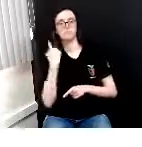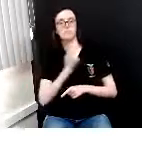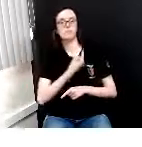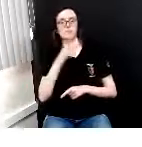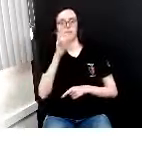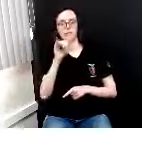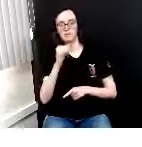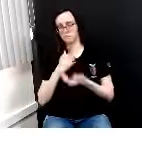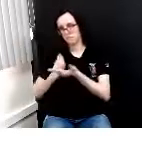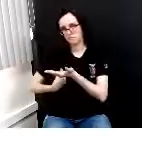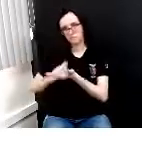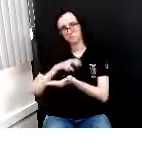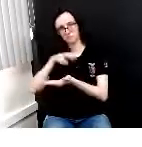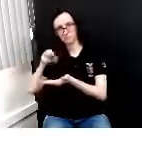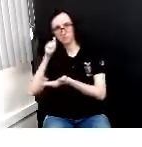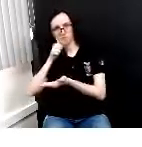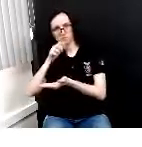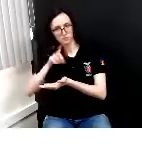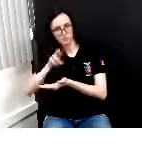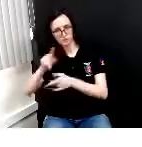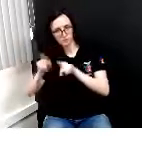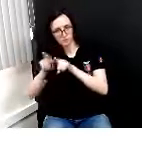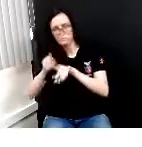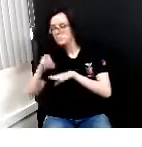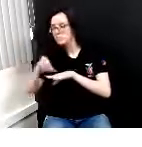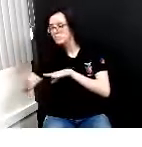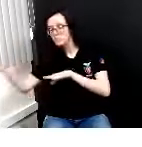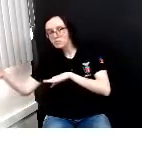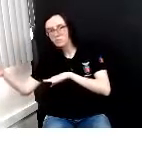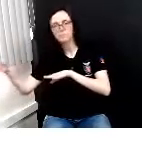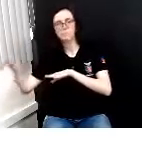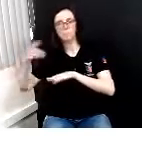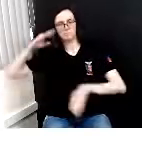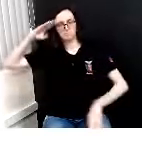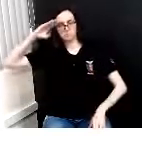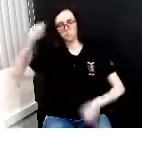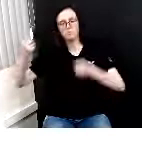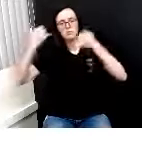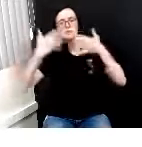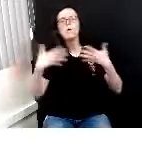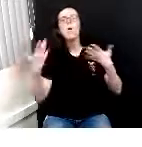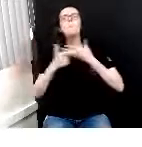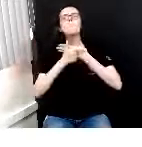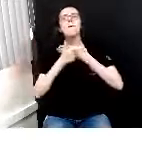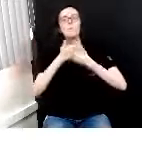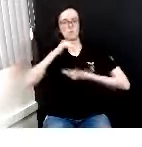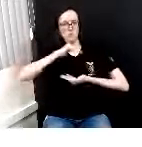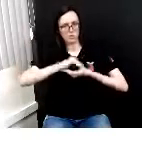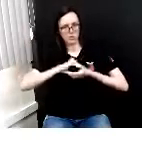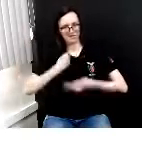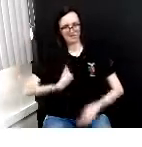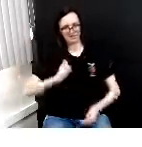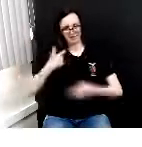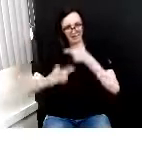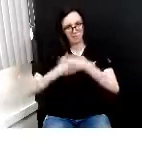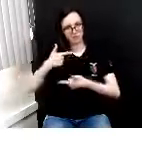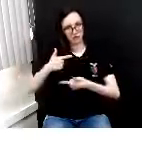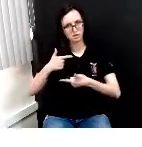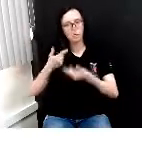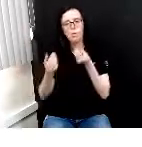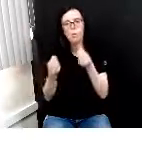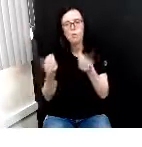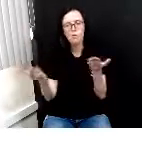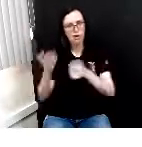tanto com a doutora quanto com o coronel Willer também, né, indicando o papel aqui da Defesa Civil nesse processo, como também,